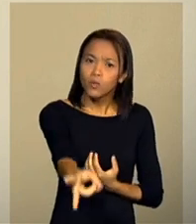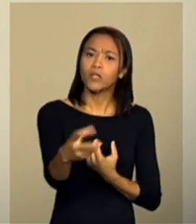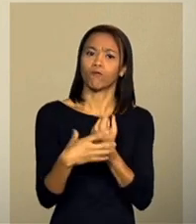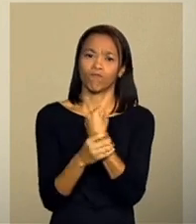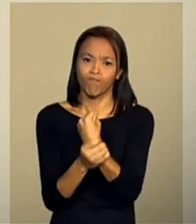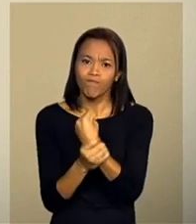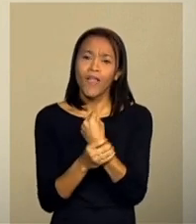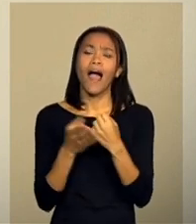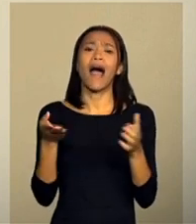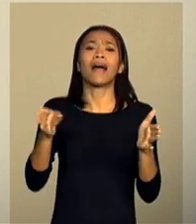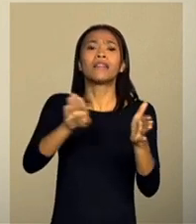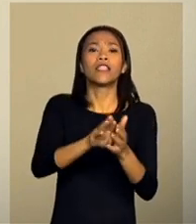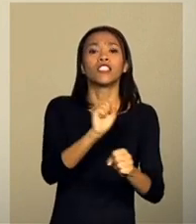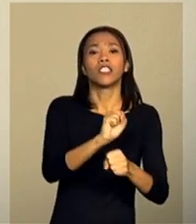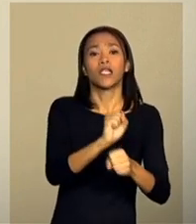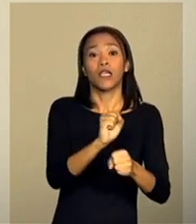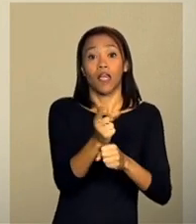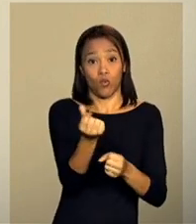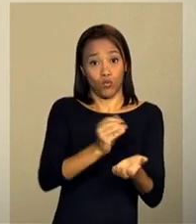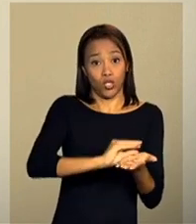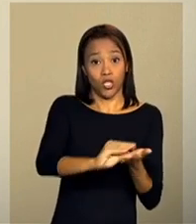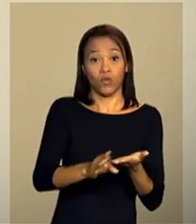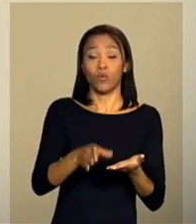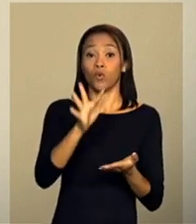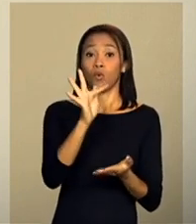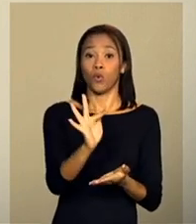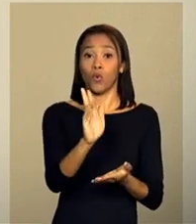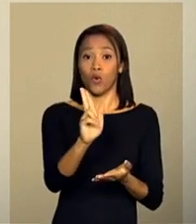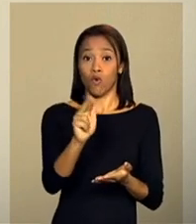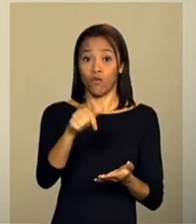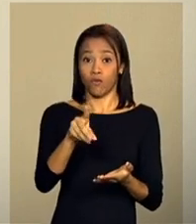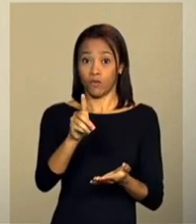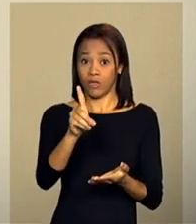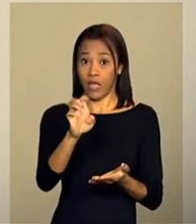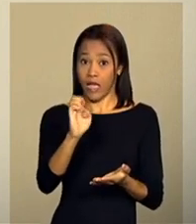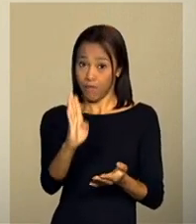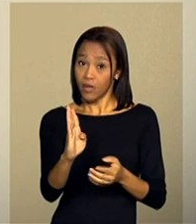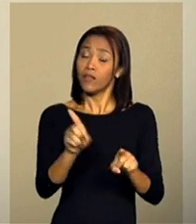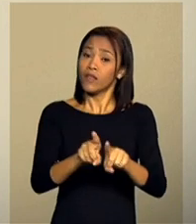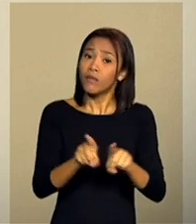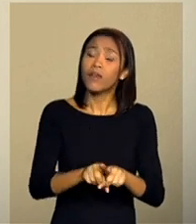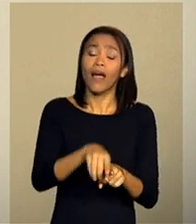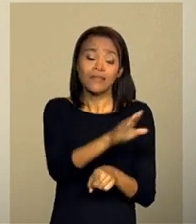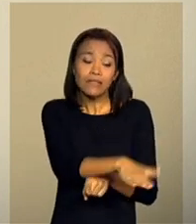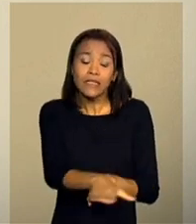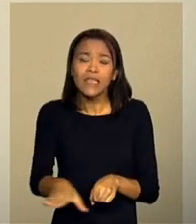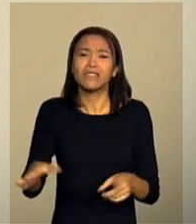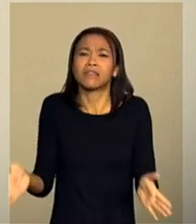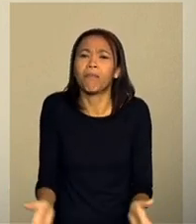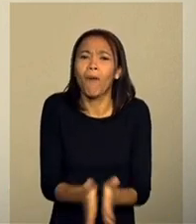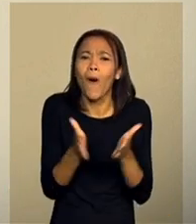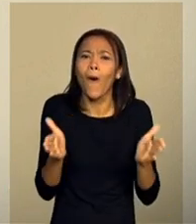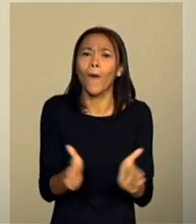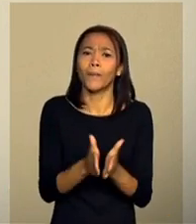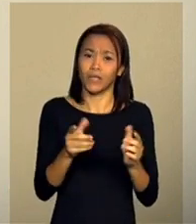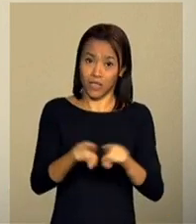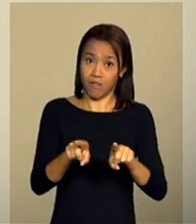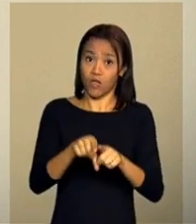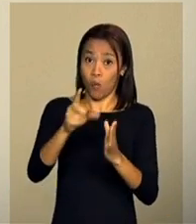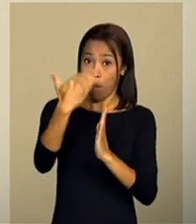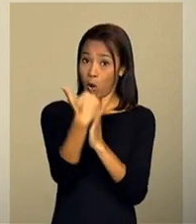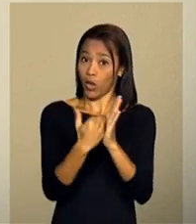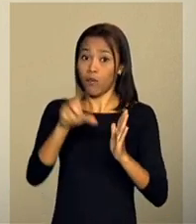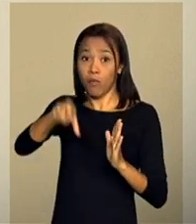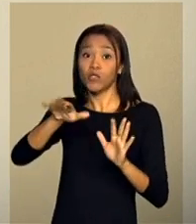até a chegada dos recursos do fundeb e ainda para as crianças mais pobres do Bolsa Família